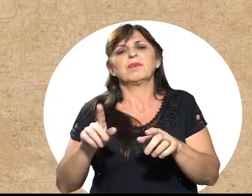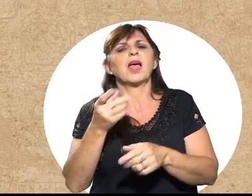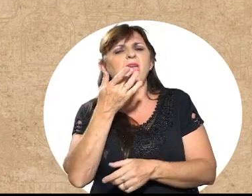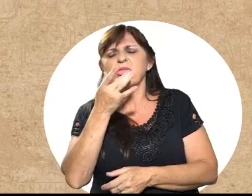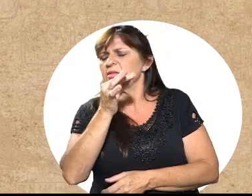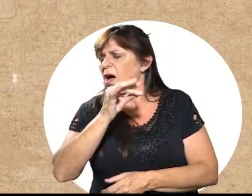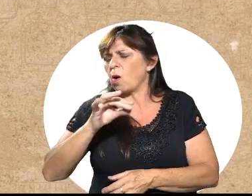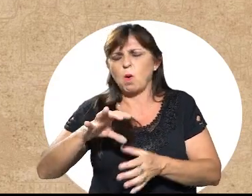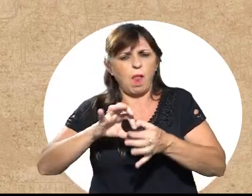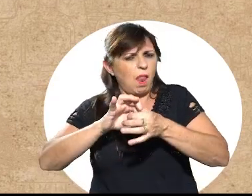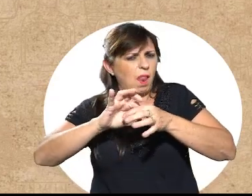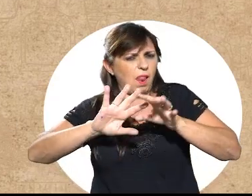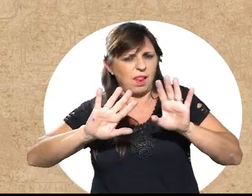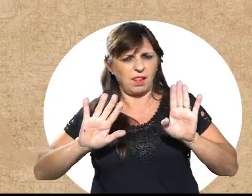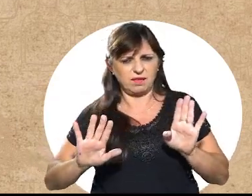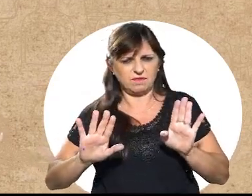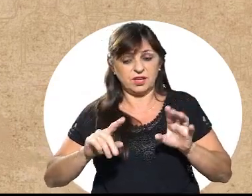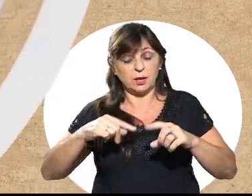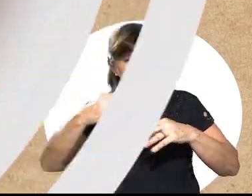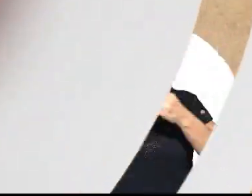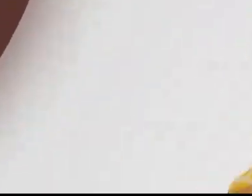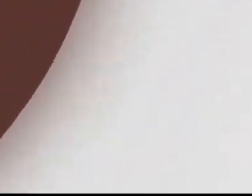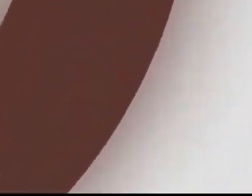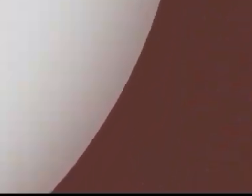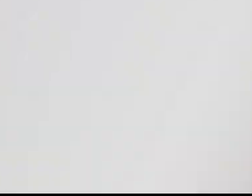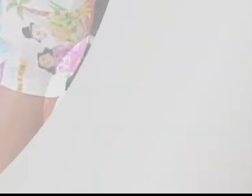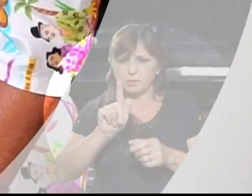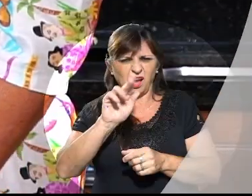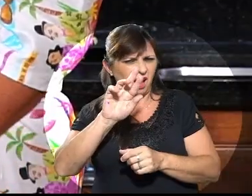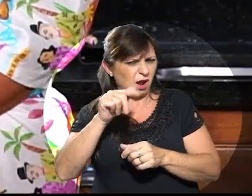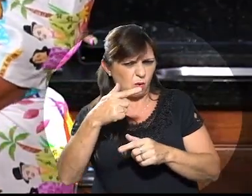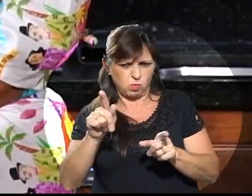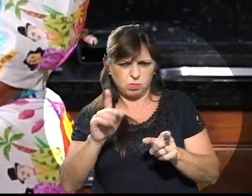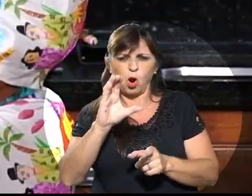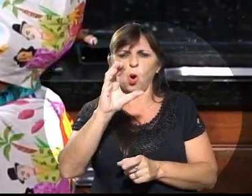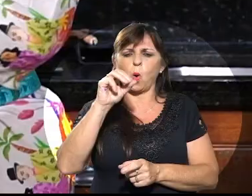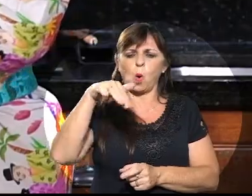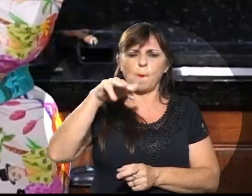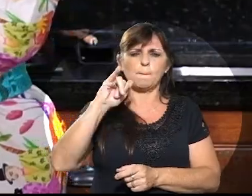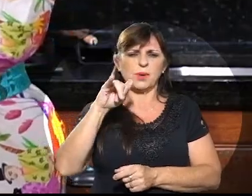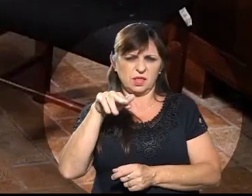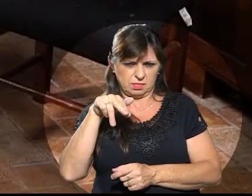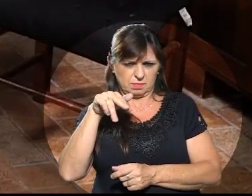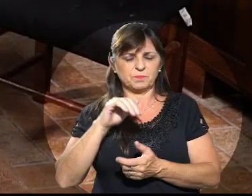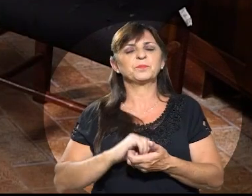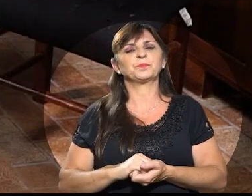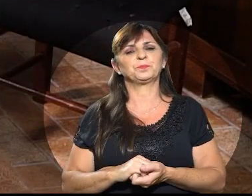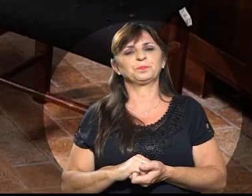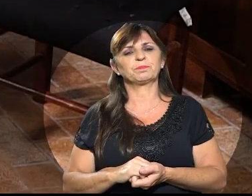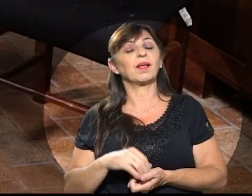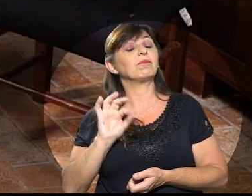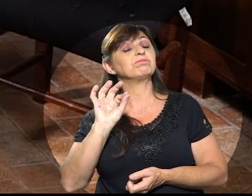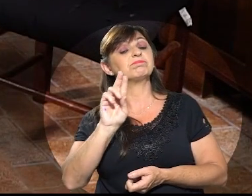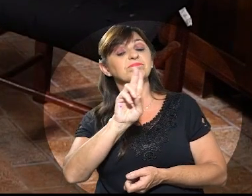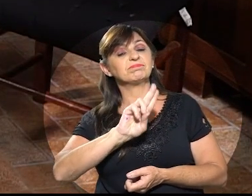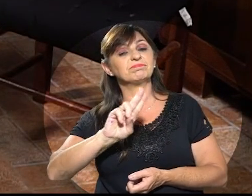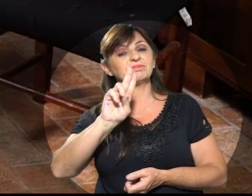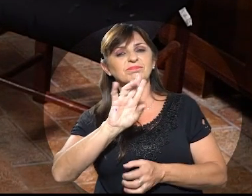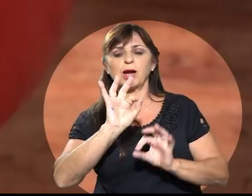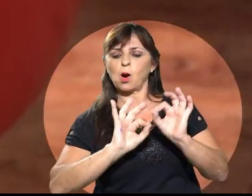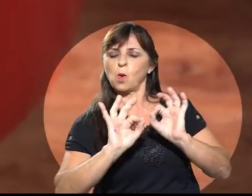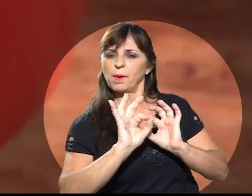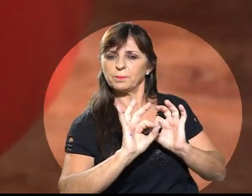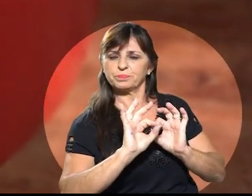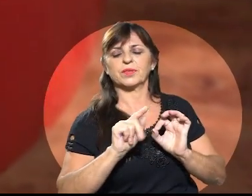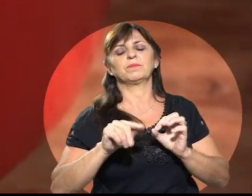de preparo e o resultado final você verá a partir de agora. O que nós temos aqui pré-feito, então? Então, eu tenho lentilha,